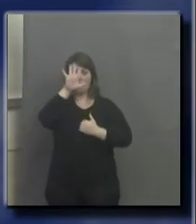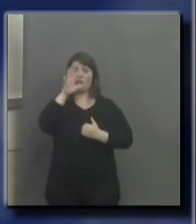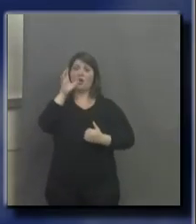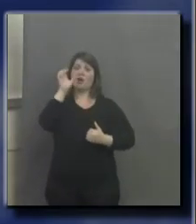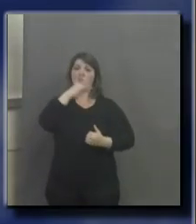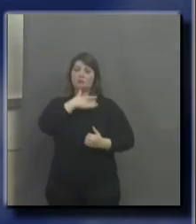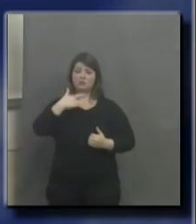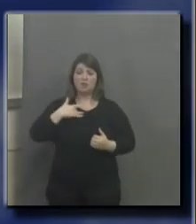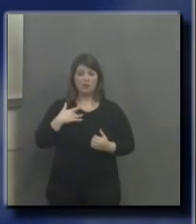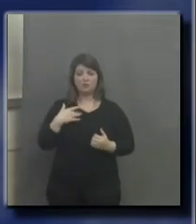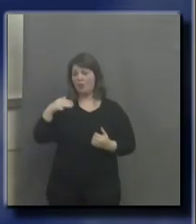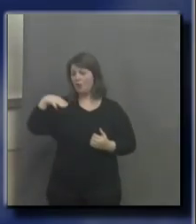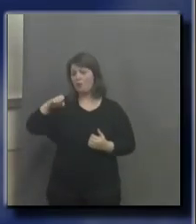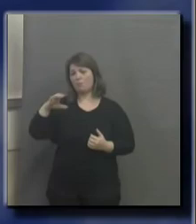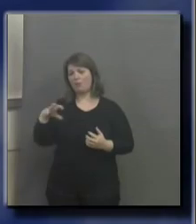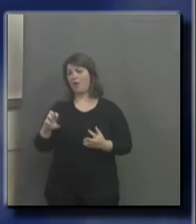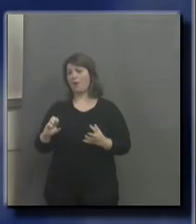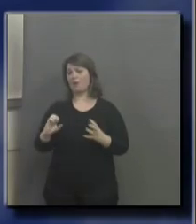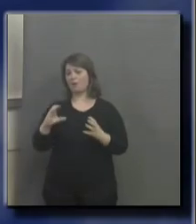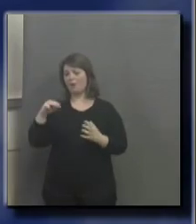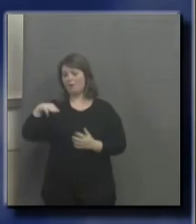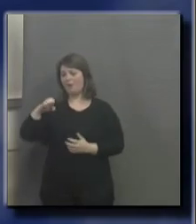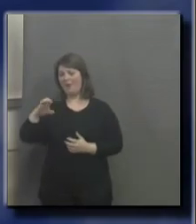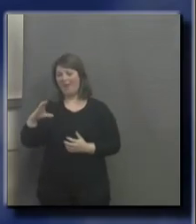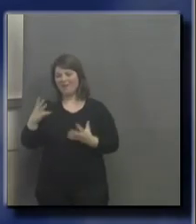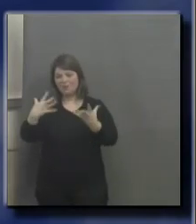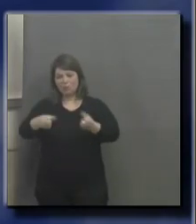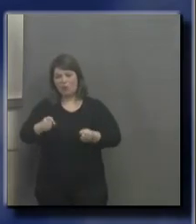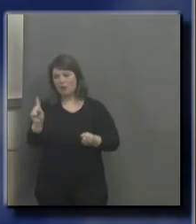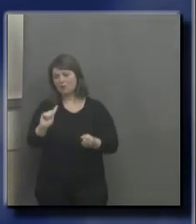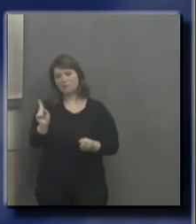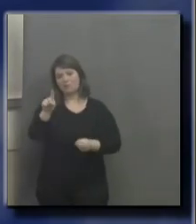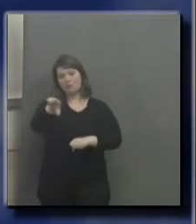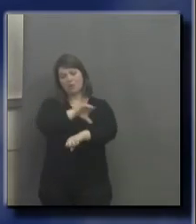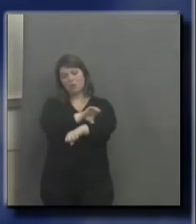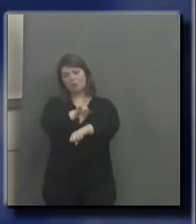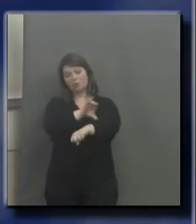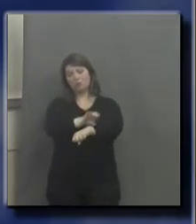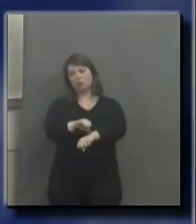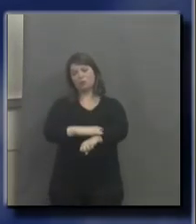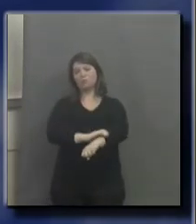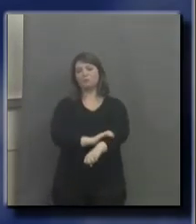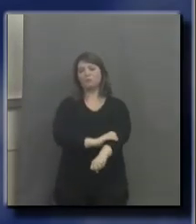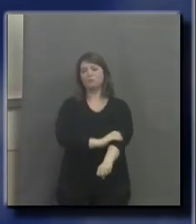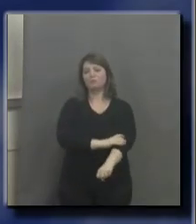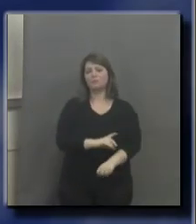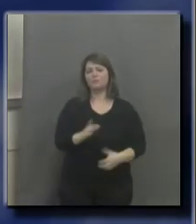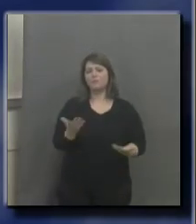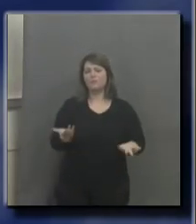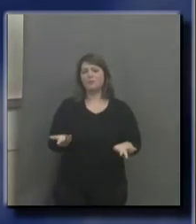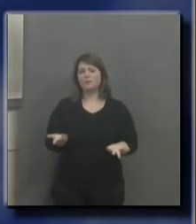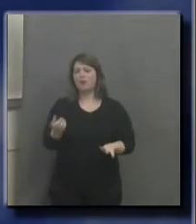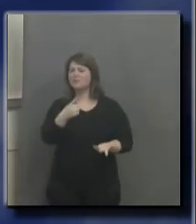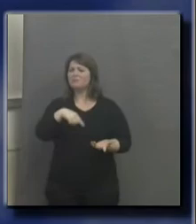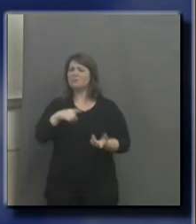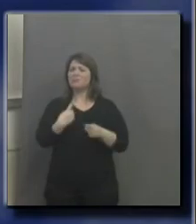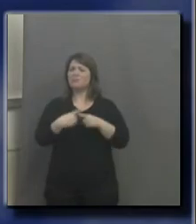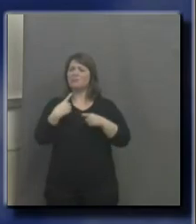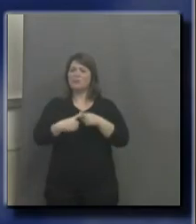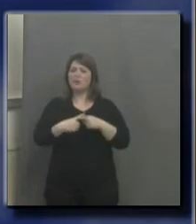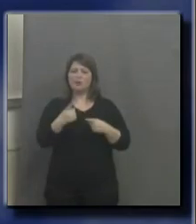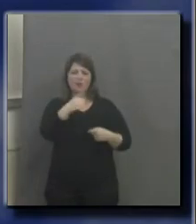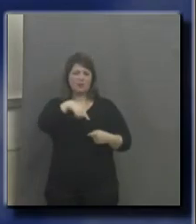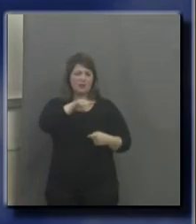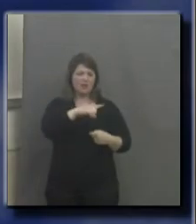assim, o MEC não autorizará ou não reconhecerá o curso. Por que isso nos garante uma segurança